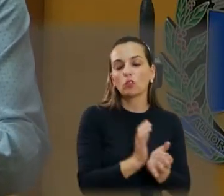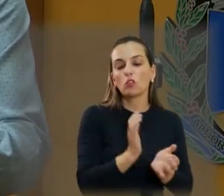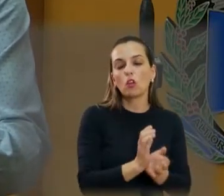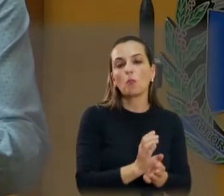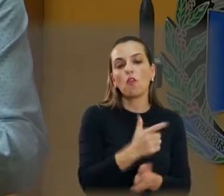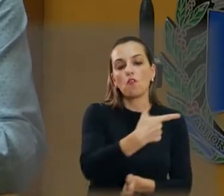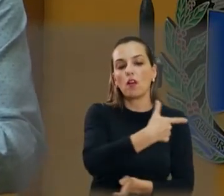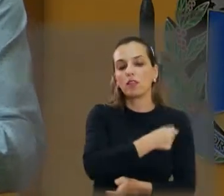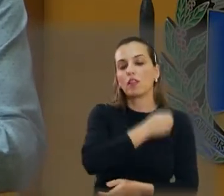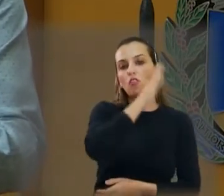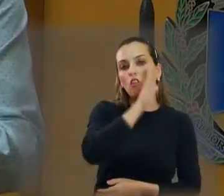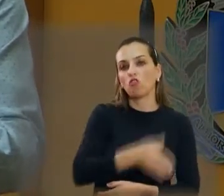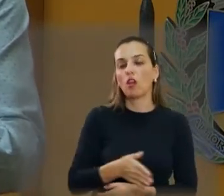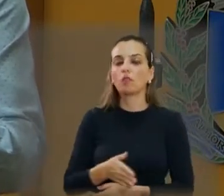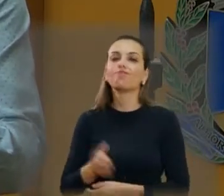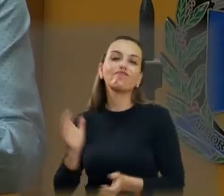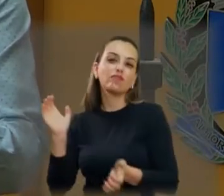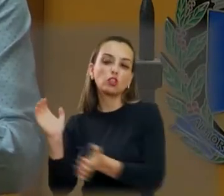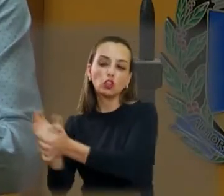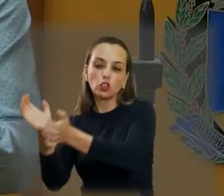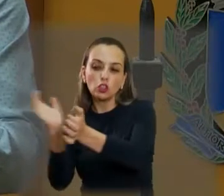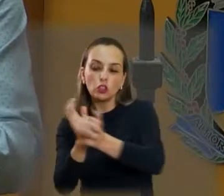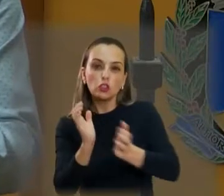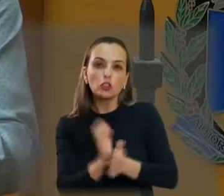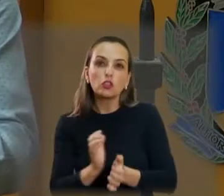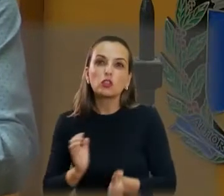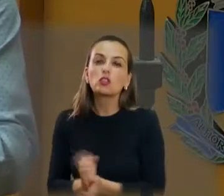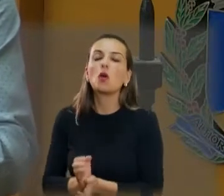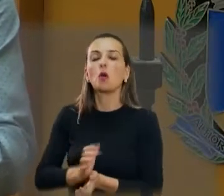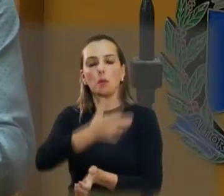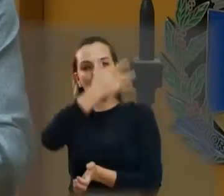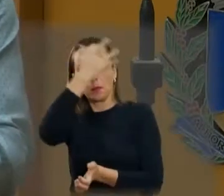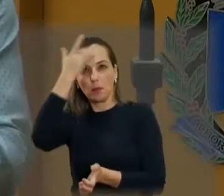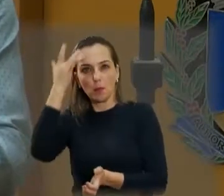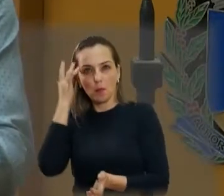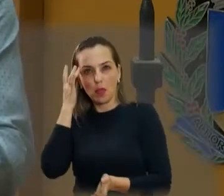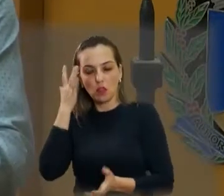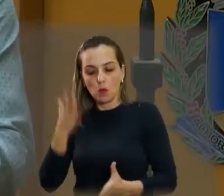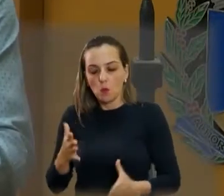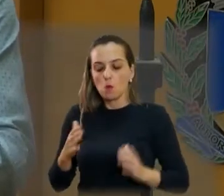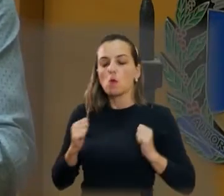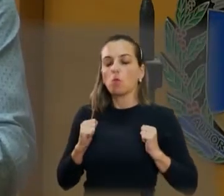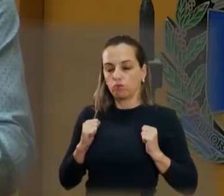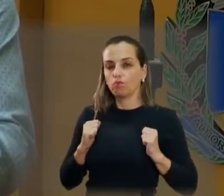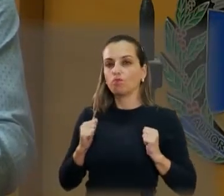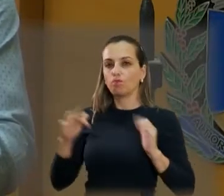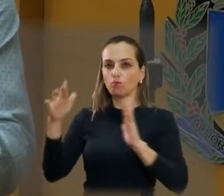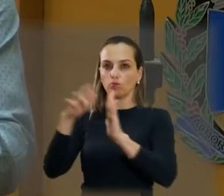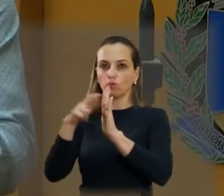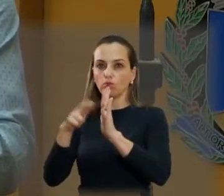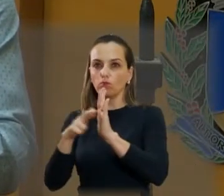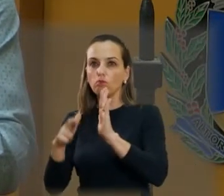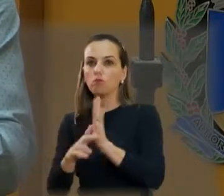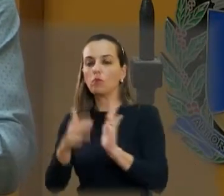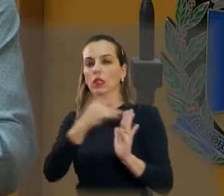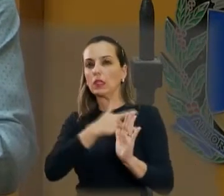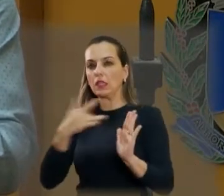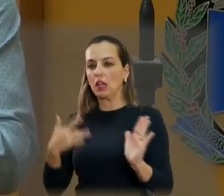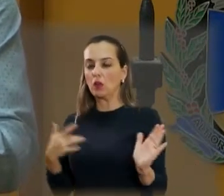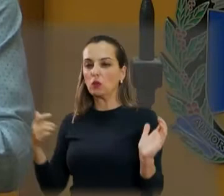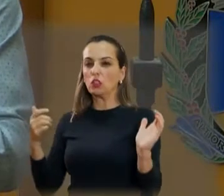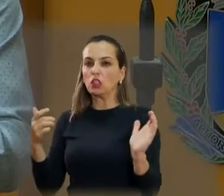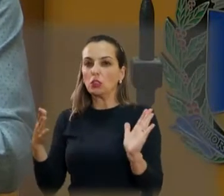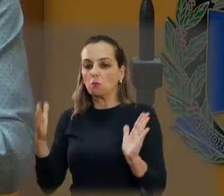começou. Do outro, ainda são observados muitos casos de omissão com os cuidados para evitar o contágio pela